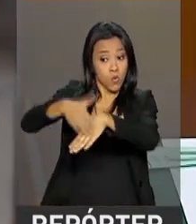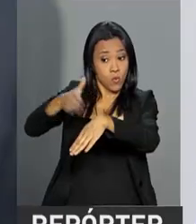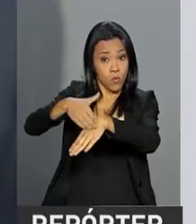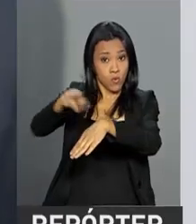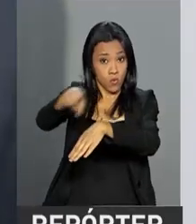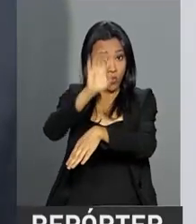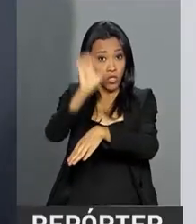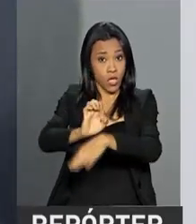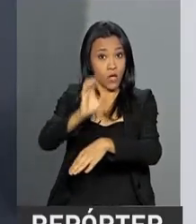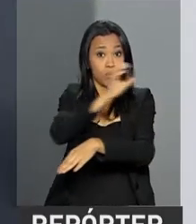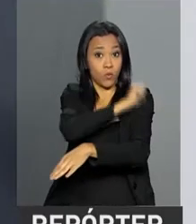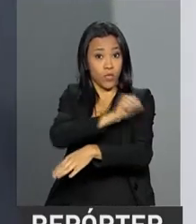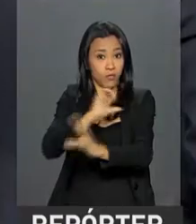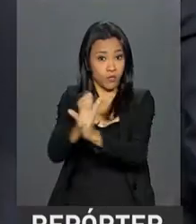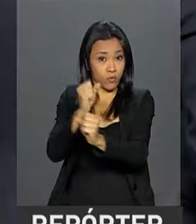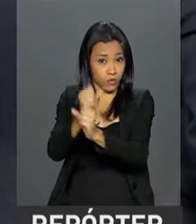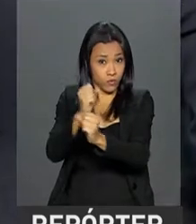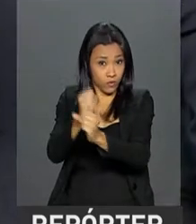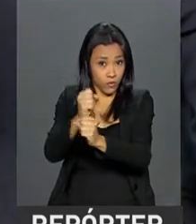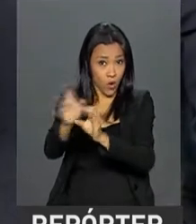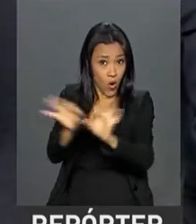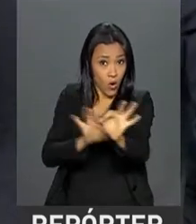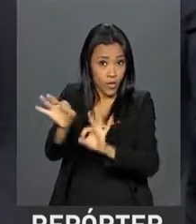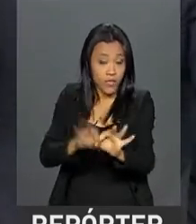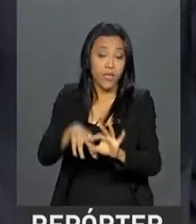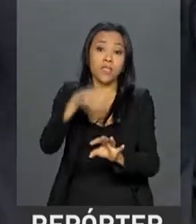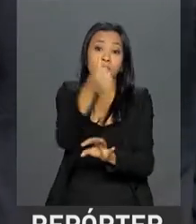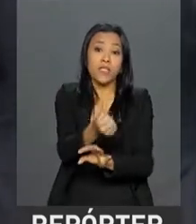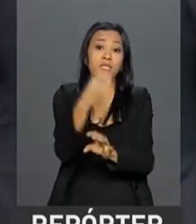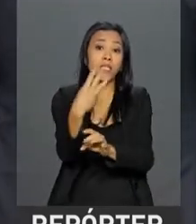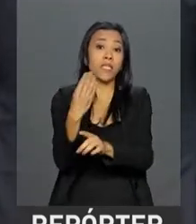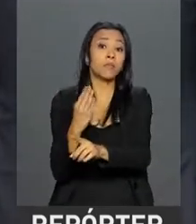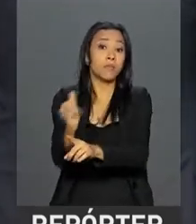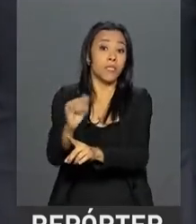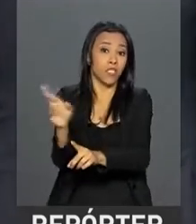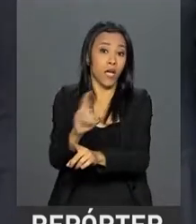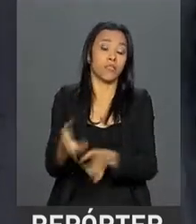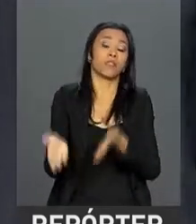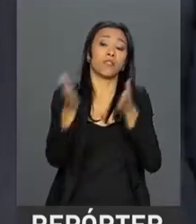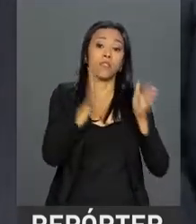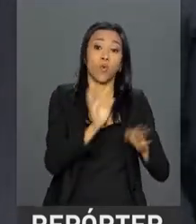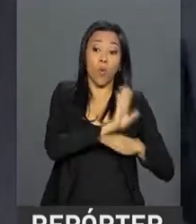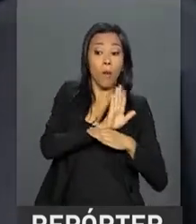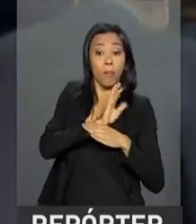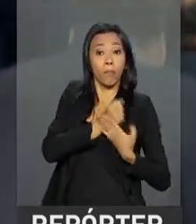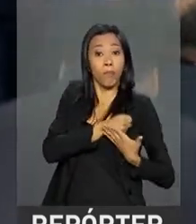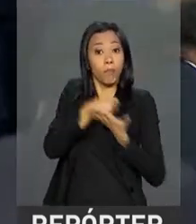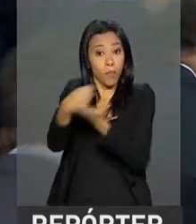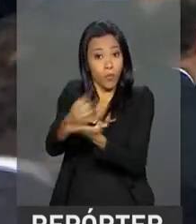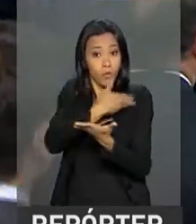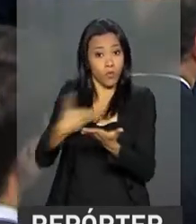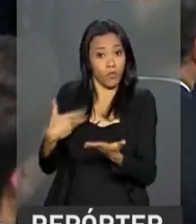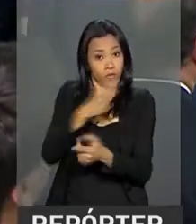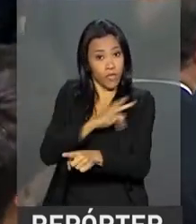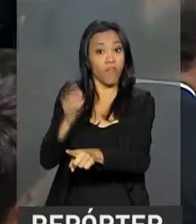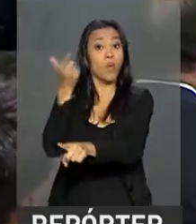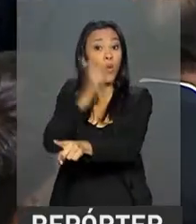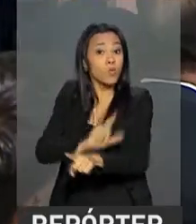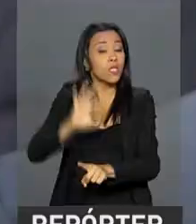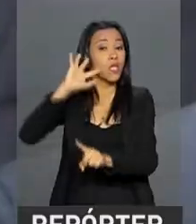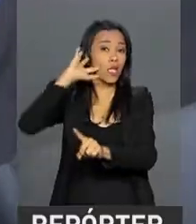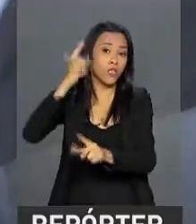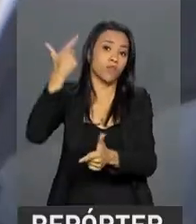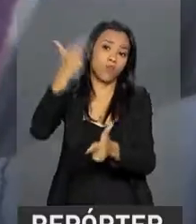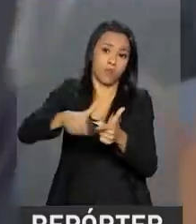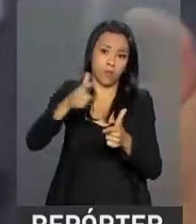janeiro chegar a 63 bilhões de reais com a ajuda do governo federal o estado vai poder usar os recursos para superar a grave crise